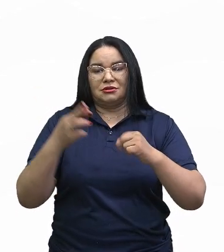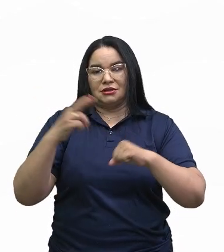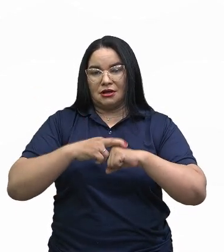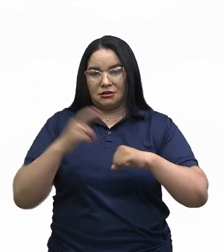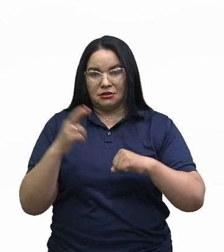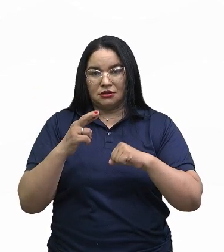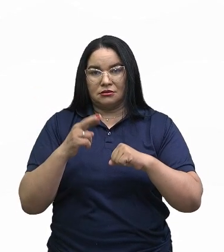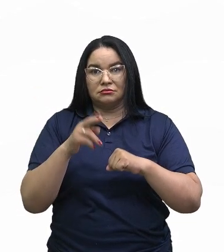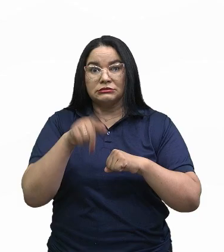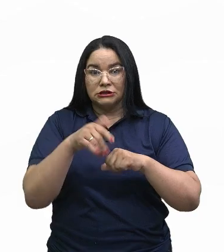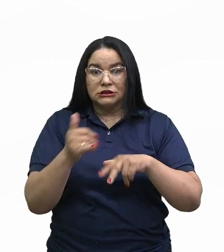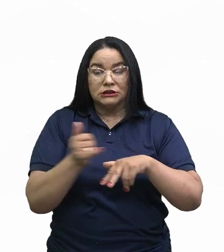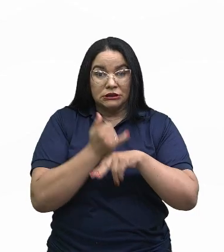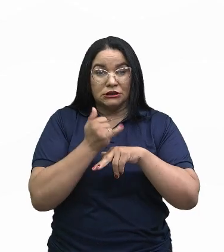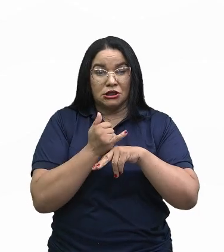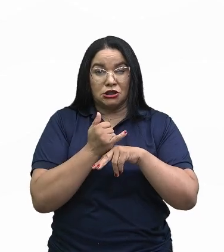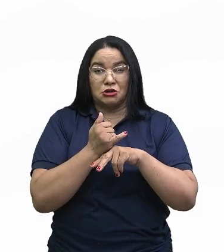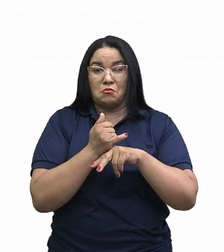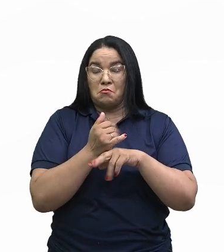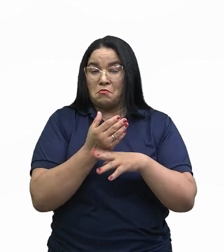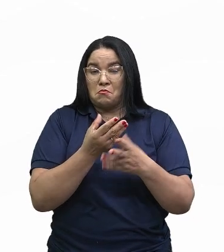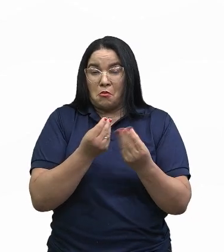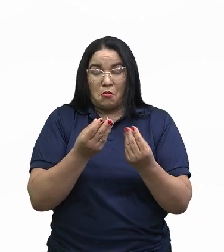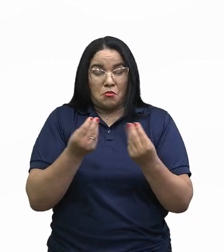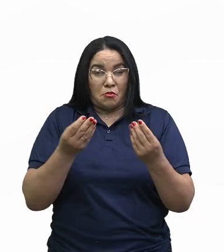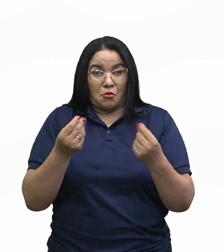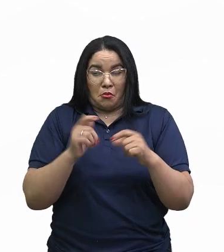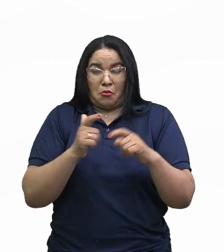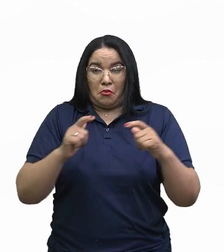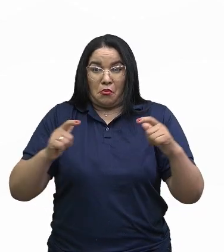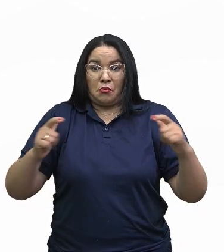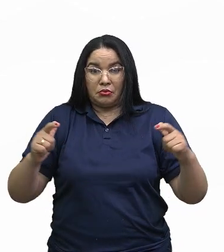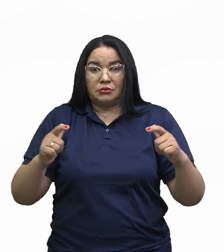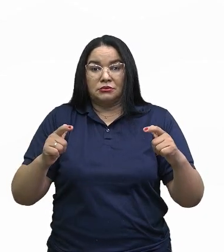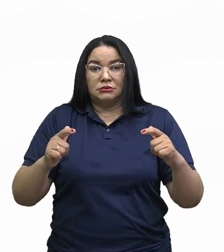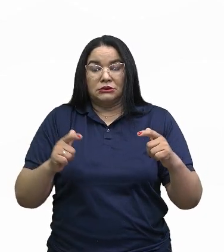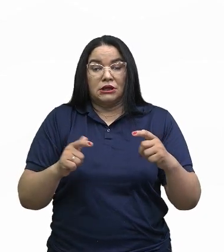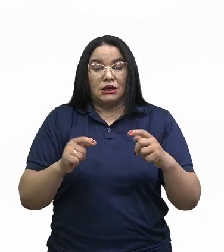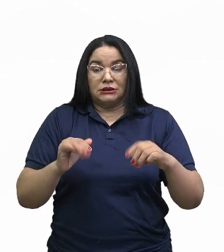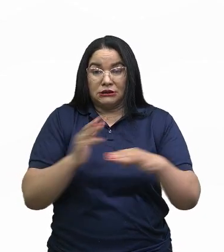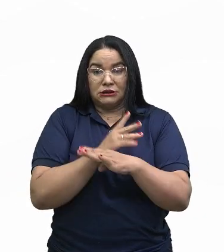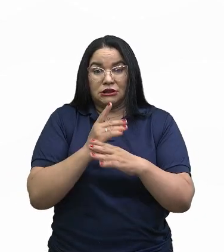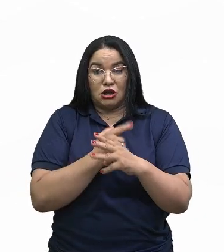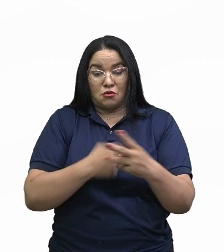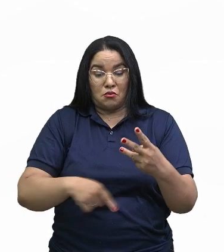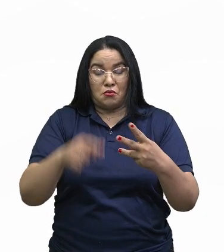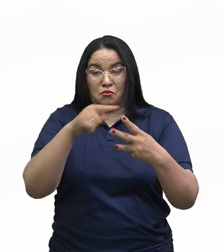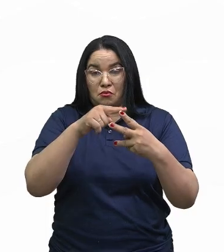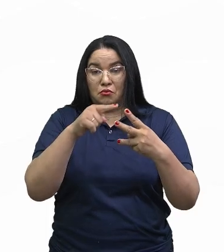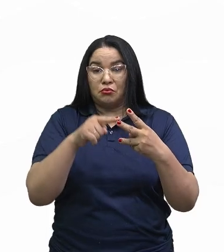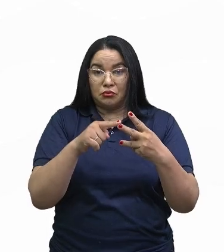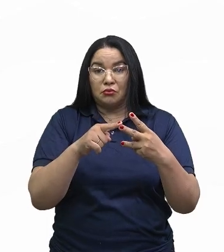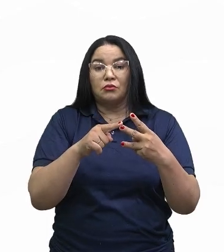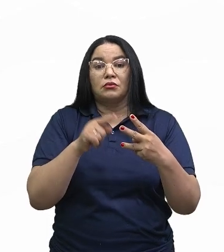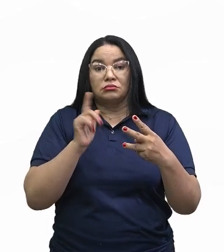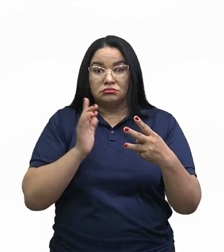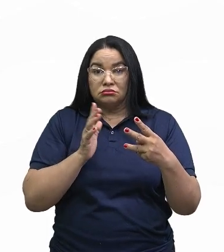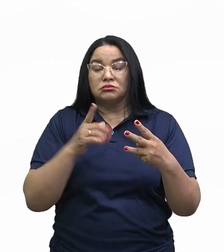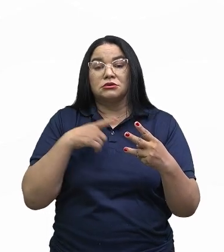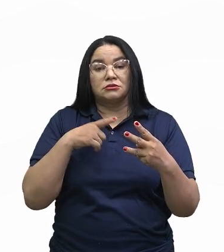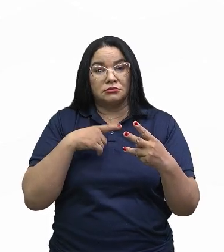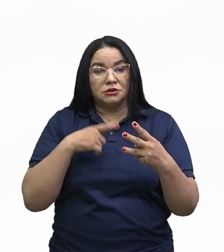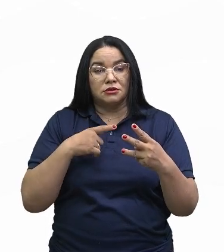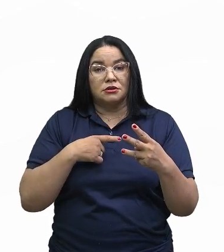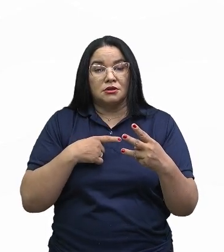acidente desse é uma escala muito grande, tanto de Fukushima quanto de Chernobyl. E aqui no Brasil, nós